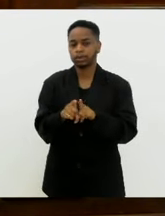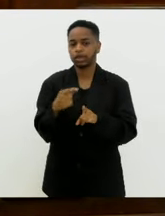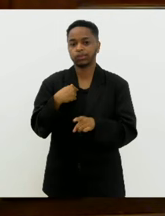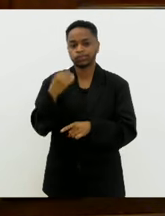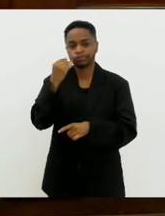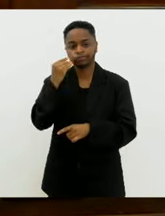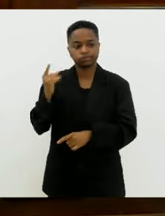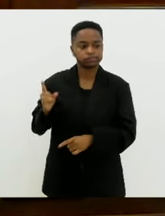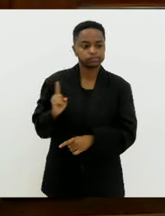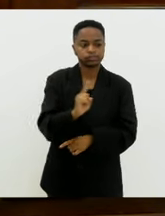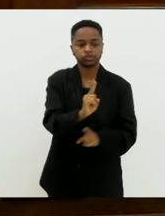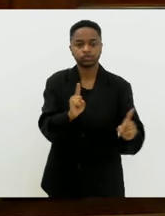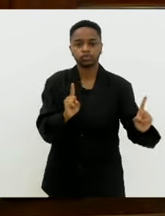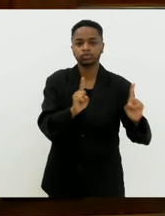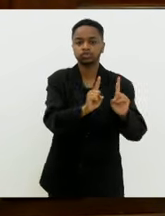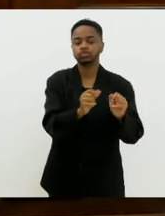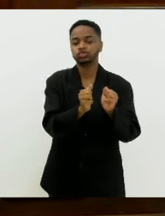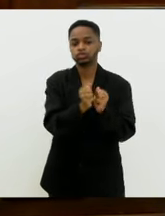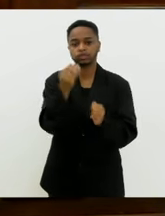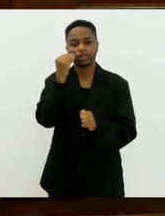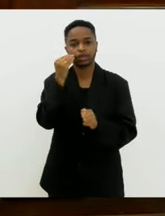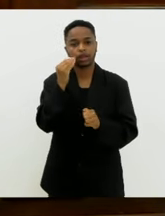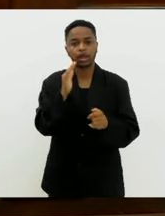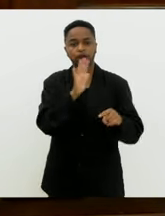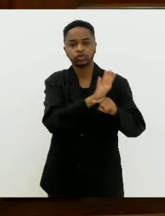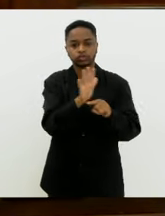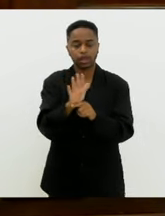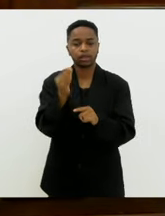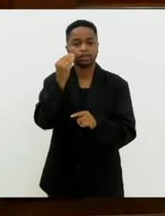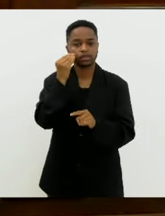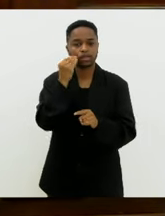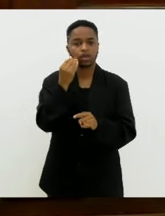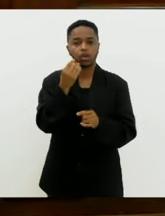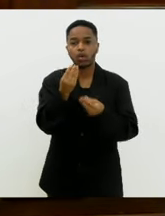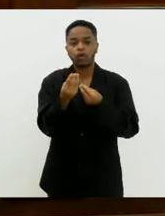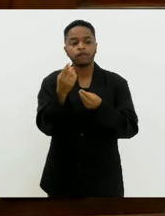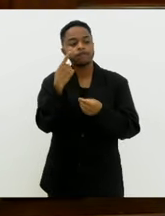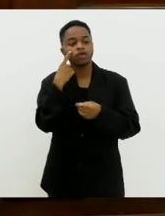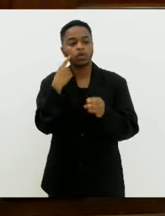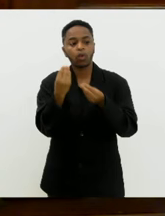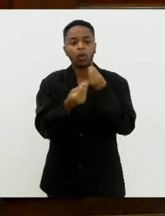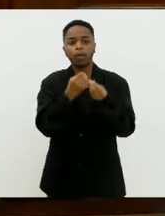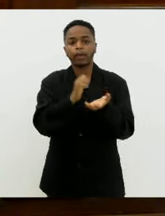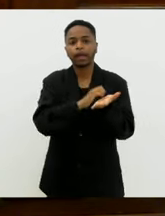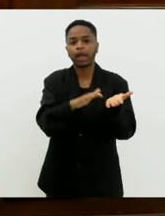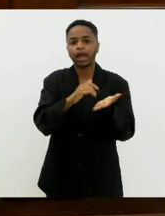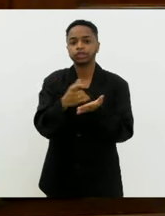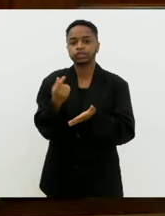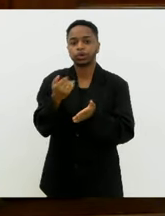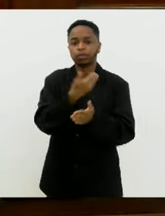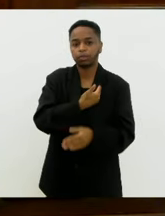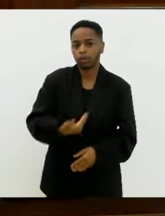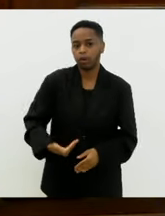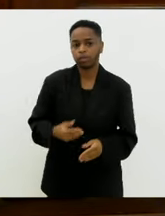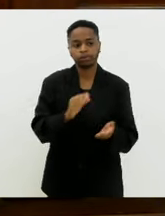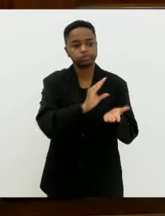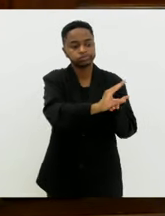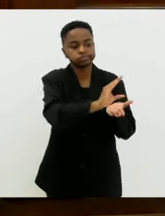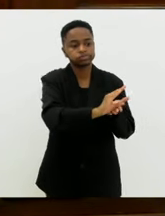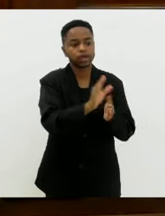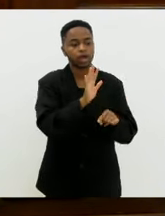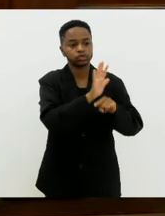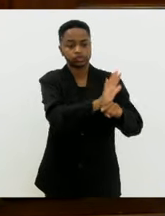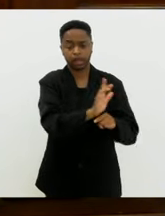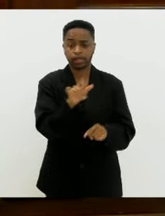de estar junto com a comissão para ver como os gastos com dinheiro público estava sendo feito, estive lá, foi muito